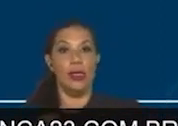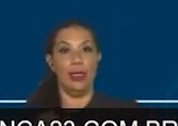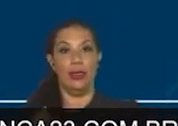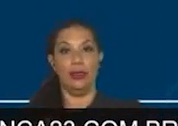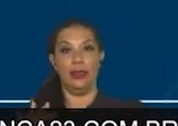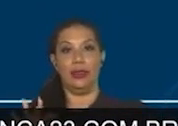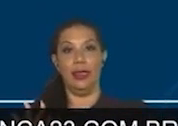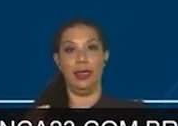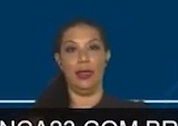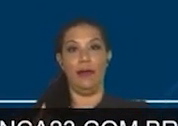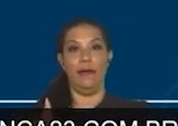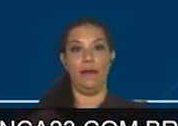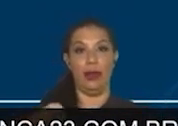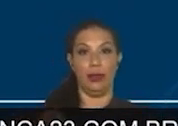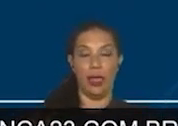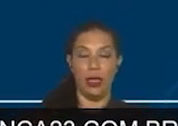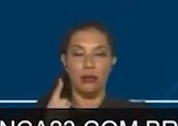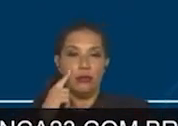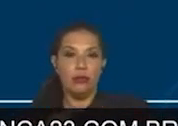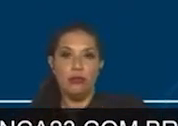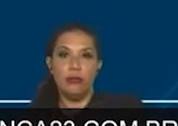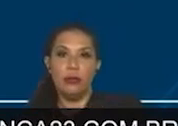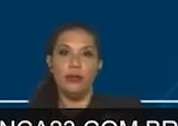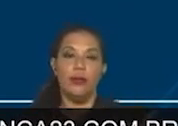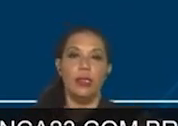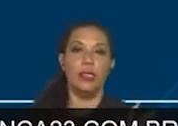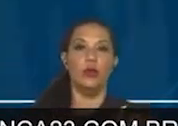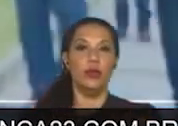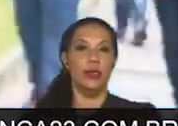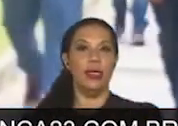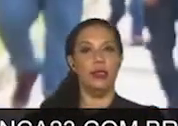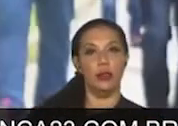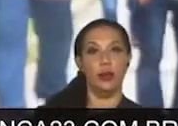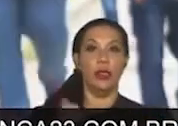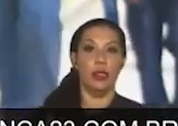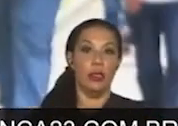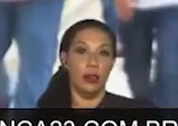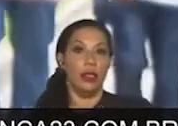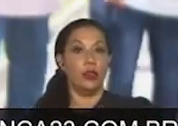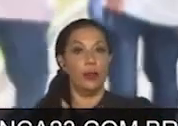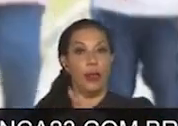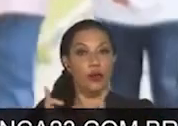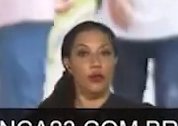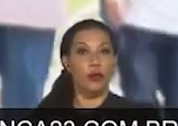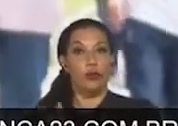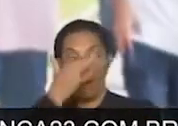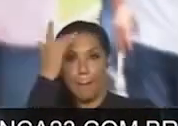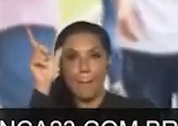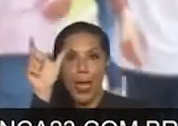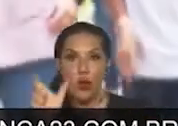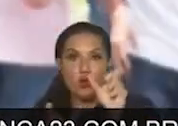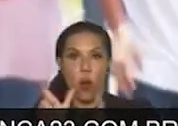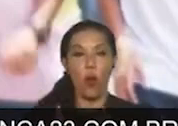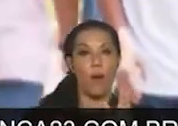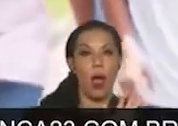SaferNet, monitora denúncias de 10 crimes pela internet. Denúncias também de tráfico de pessoas tiveram